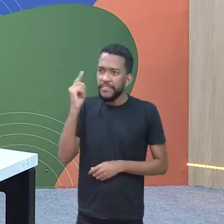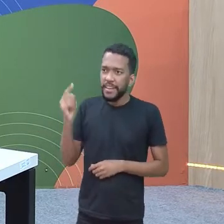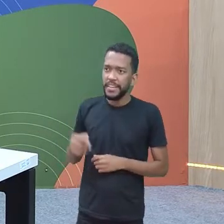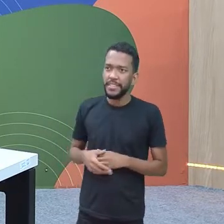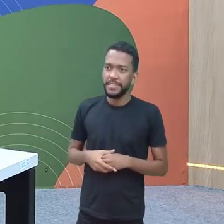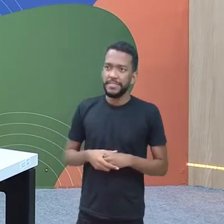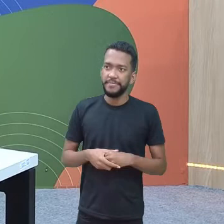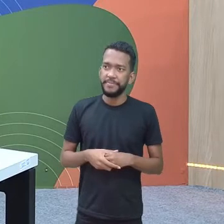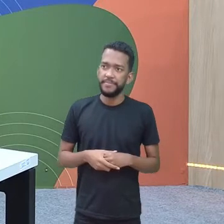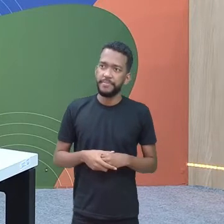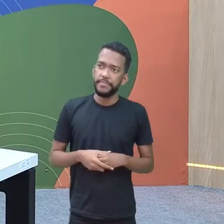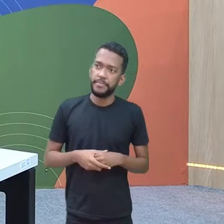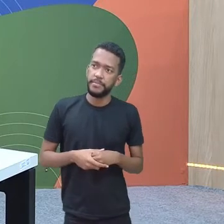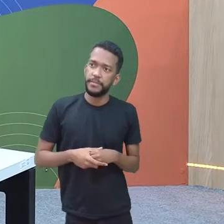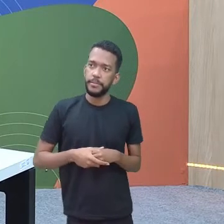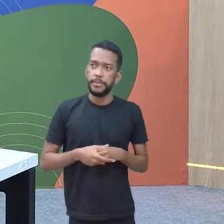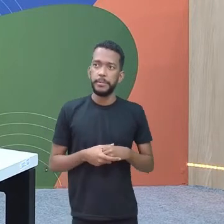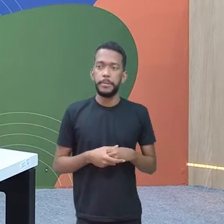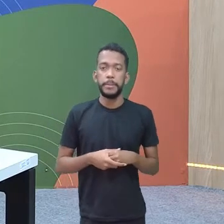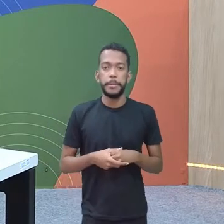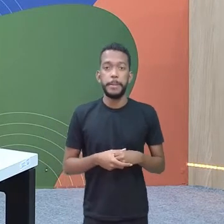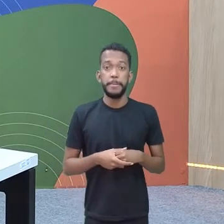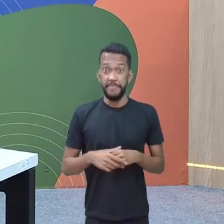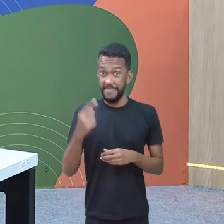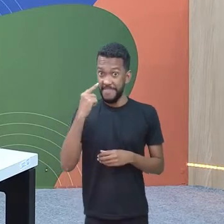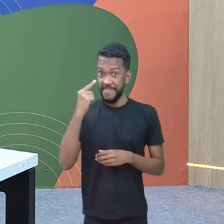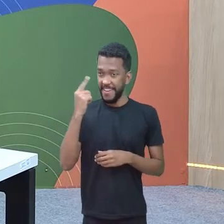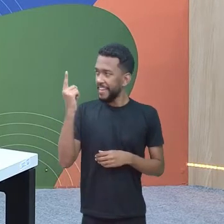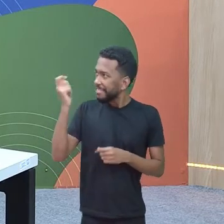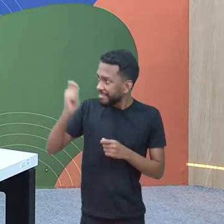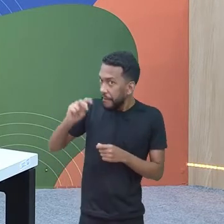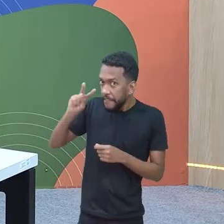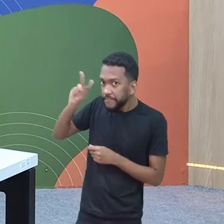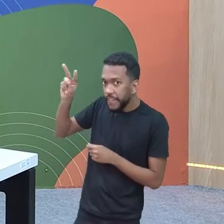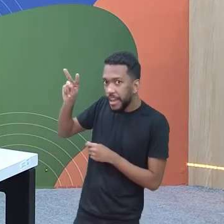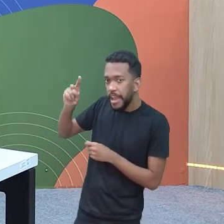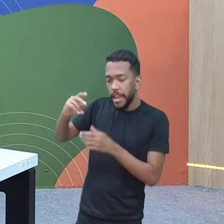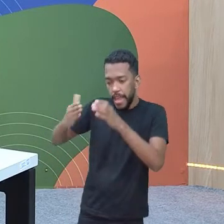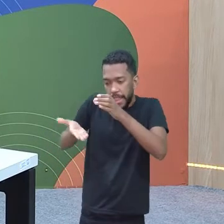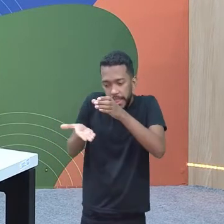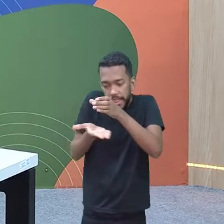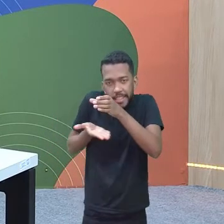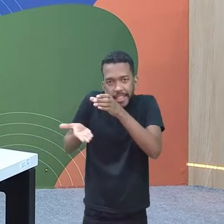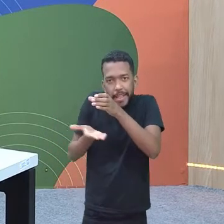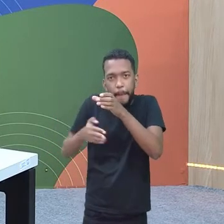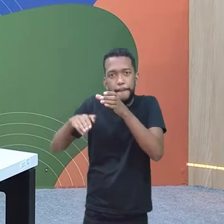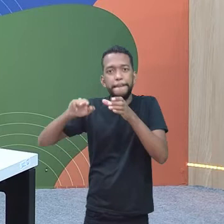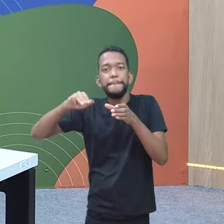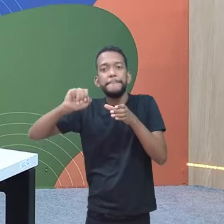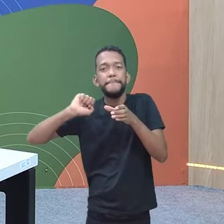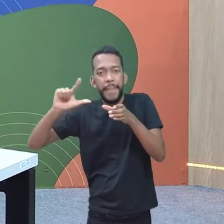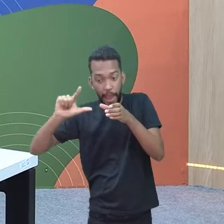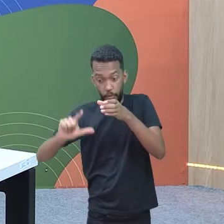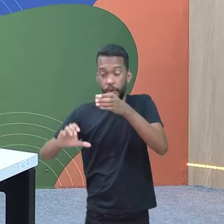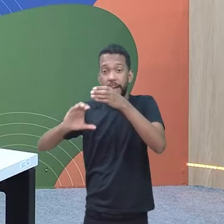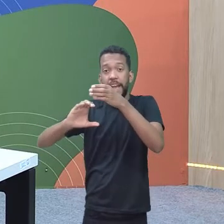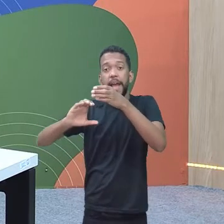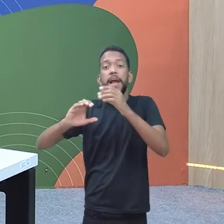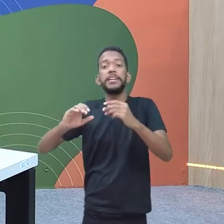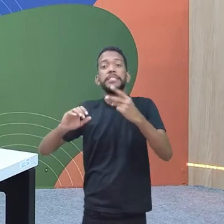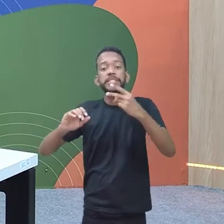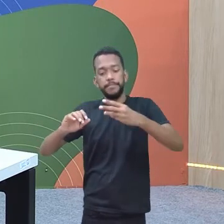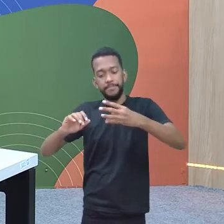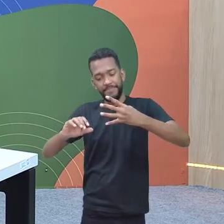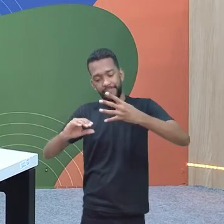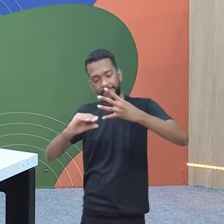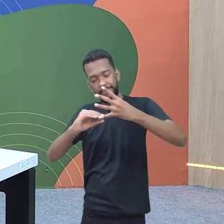Não estragar materiais. Olha, será que dá para ver que o mel ficou embaixo? Depois eu tenho a água e o óleo. Então